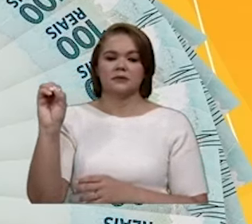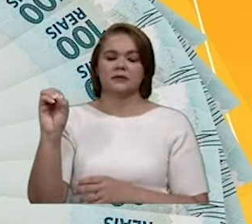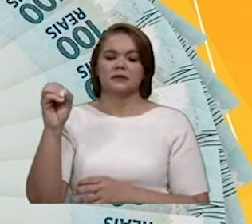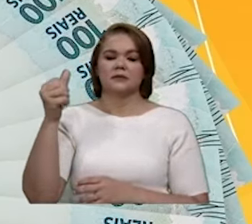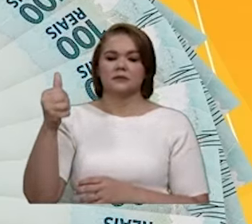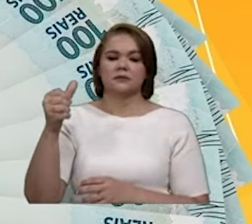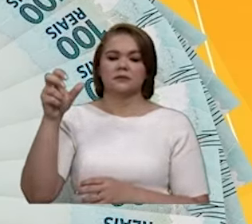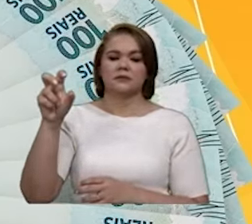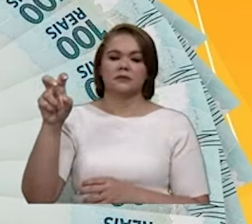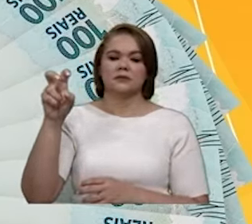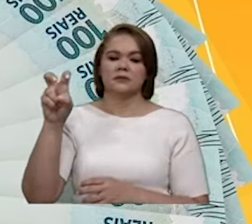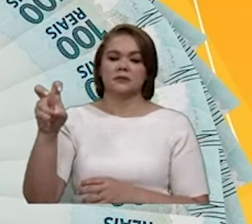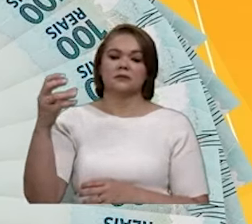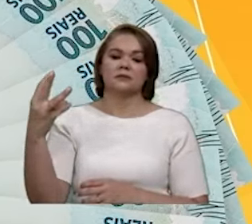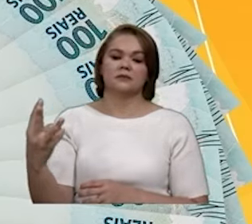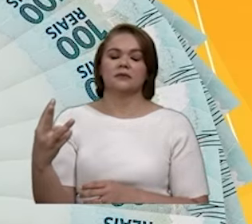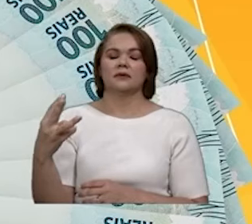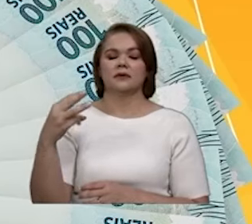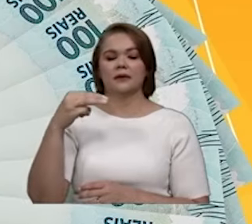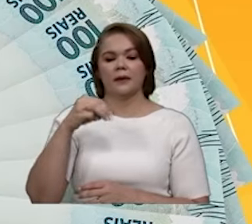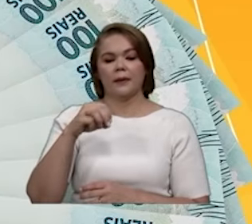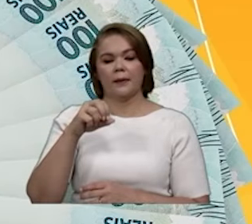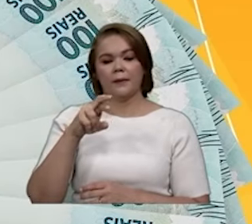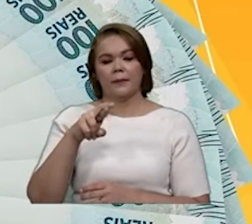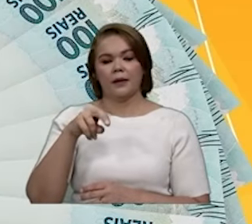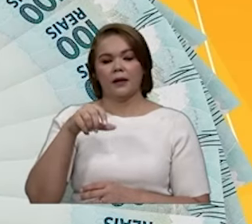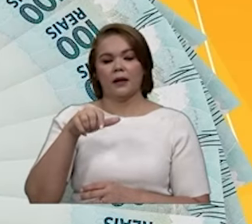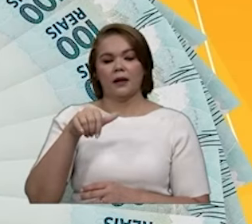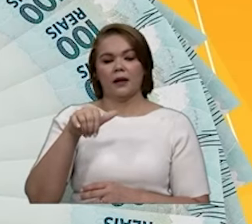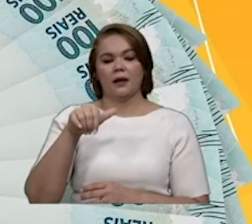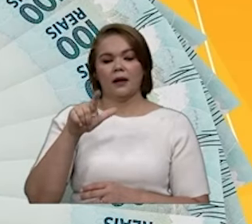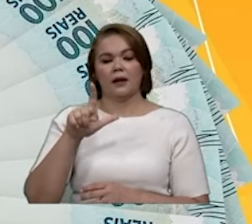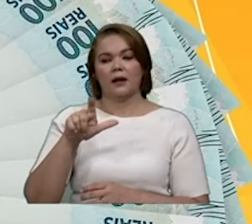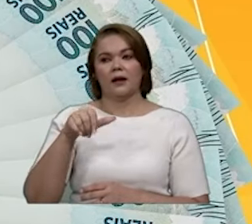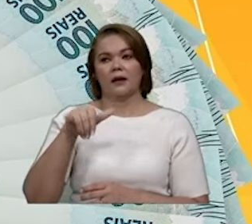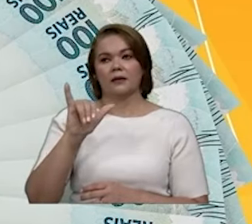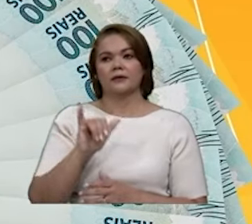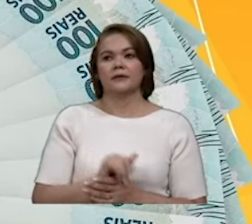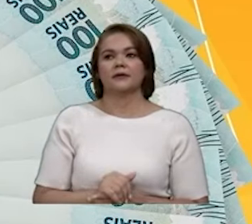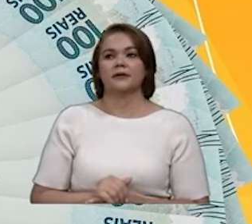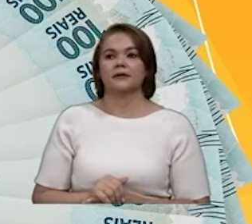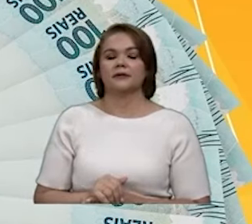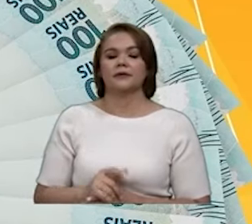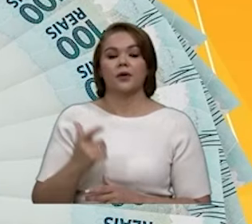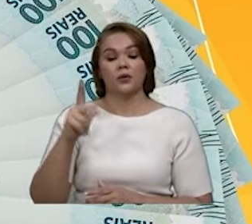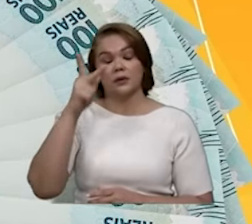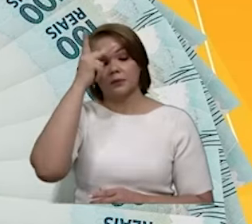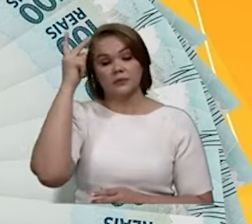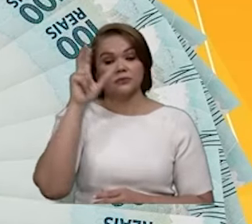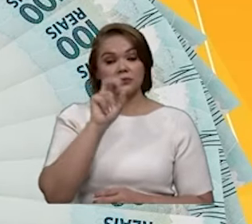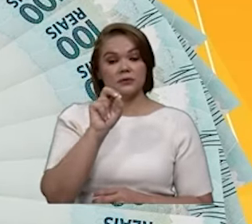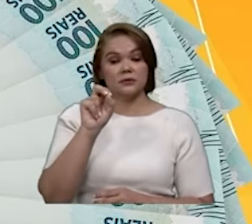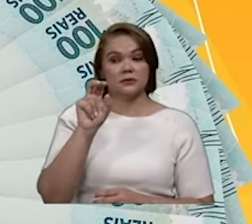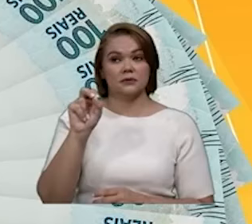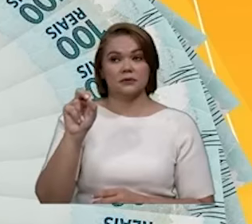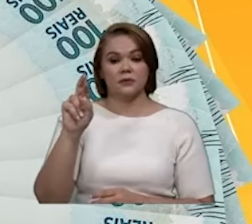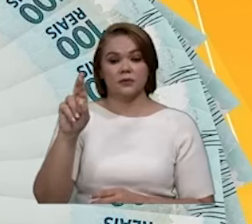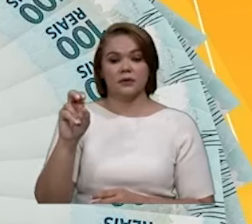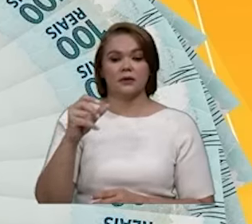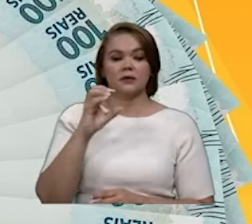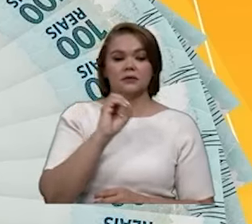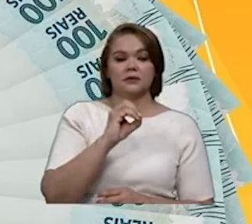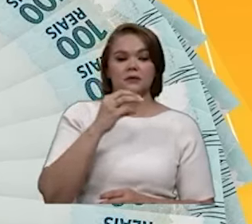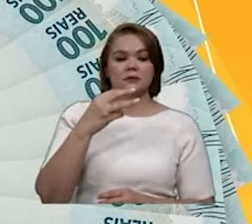01500153, Marli de Estância, parabéns. Seguindo, mais um prêmio de R$250. Quem vai levar é o